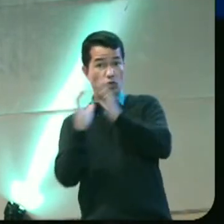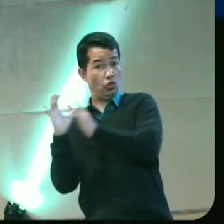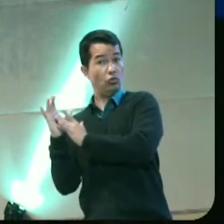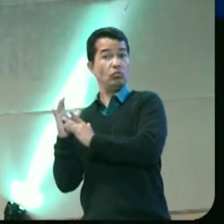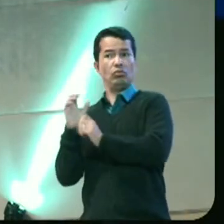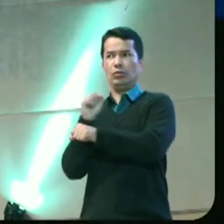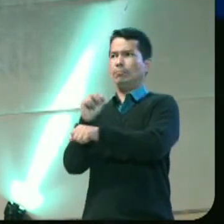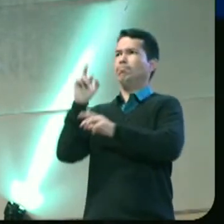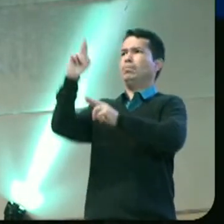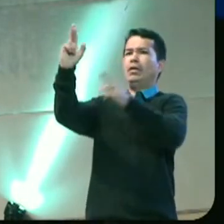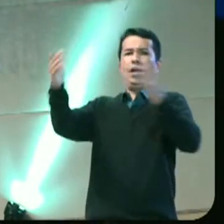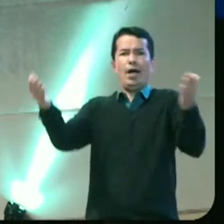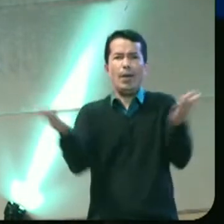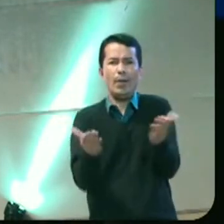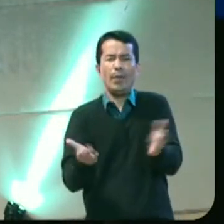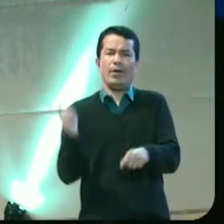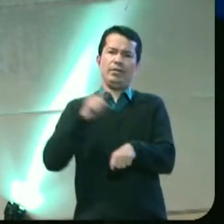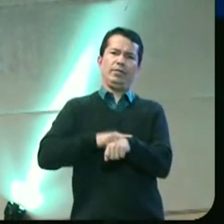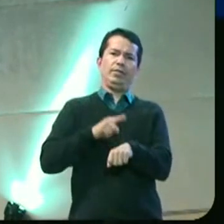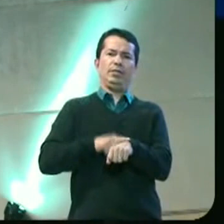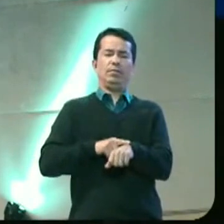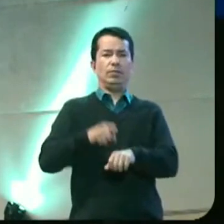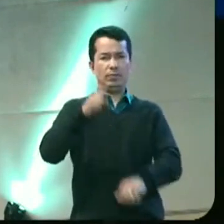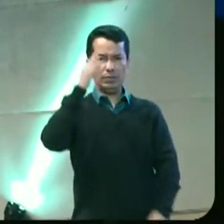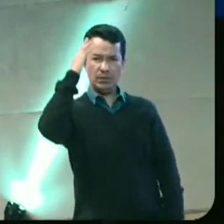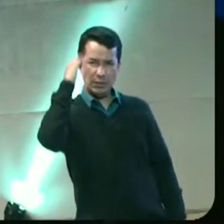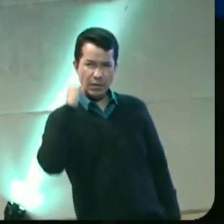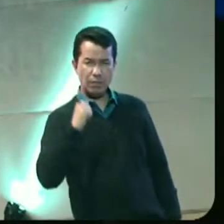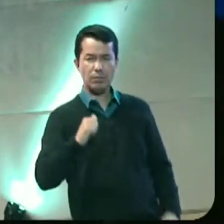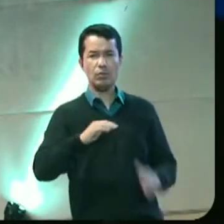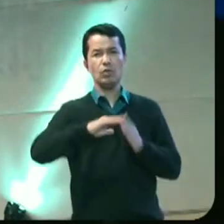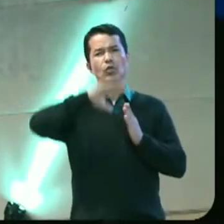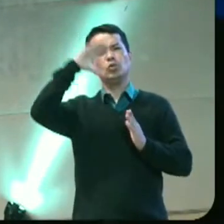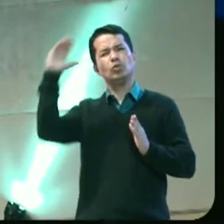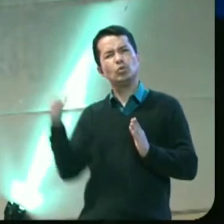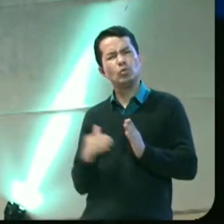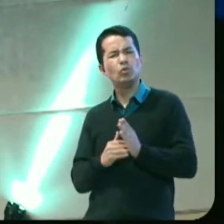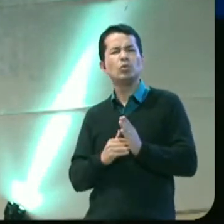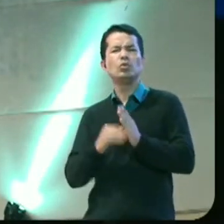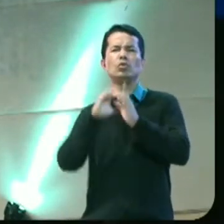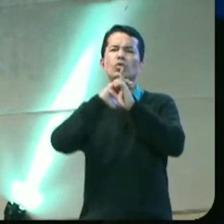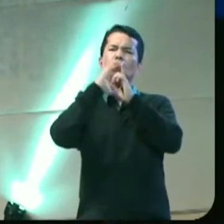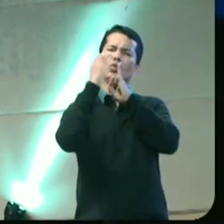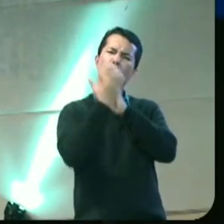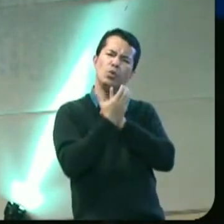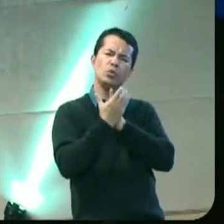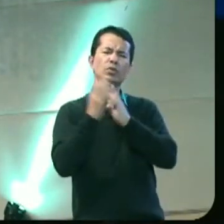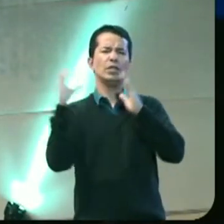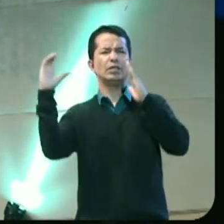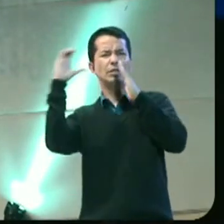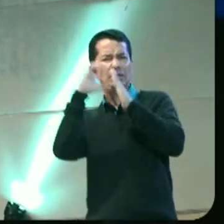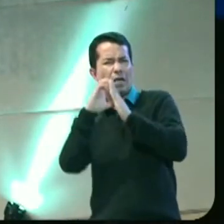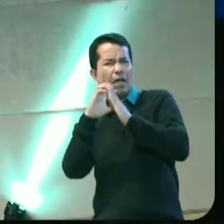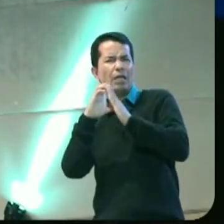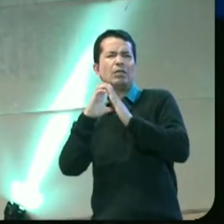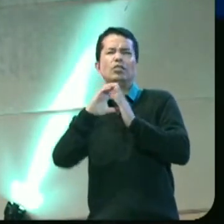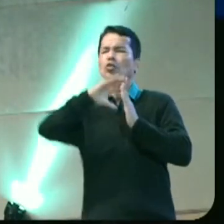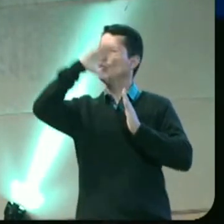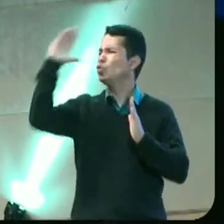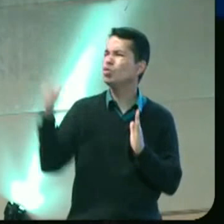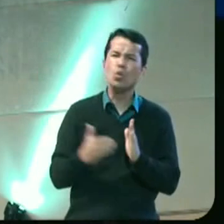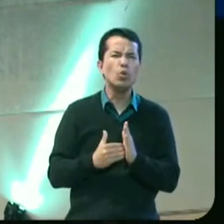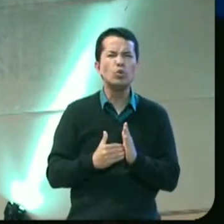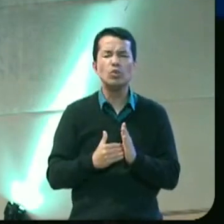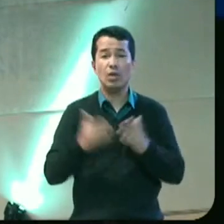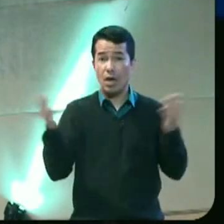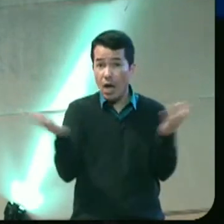tempo. Sabe, todos os cultos que você veio, todas as células que você frequentou, vamos dizer que foram aulas teóricas, agora